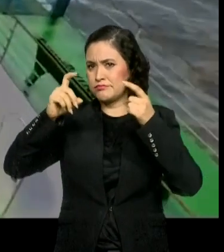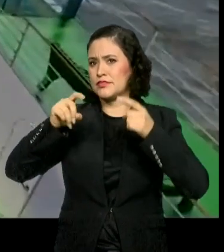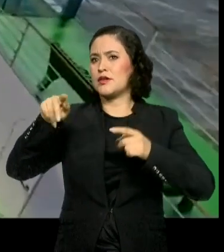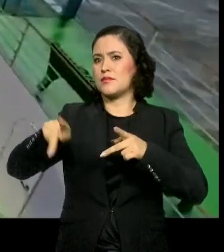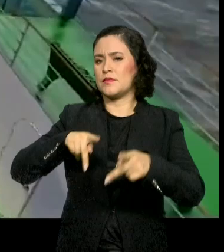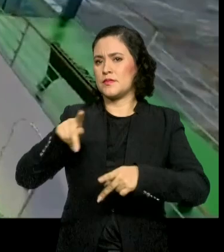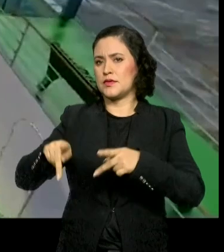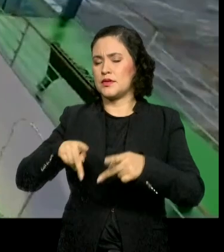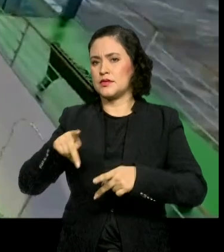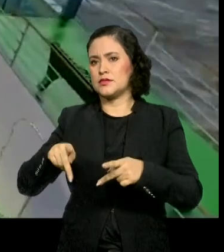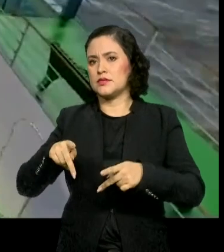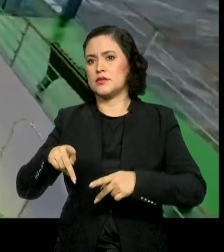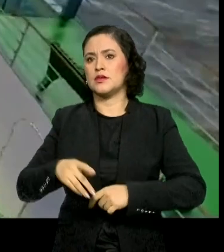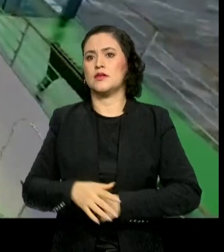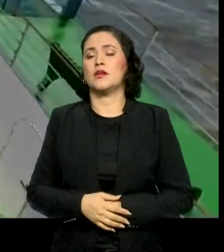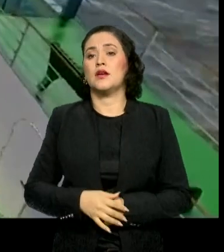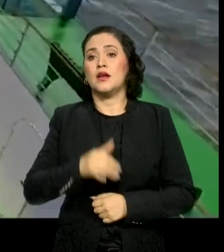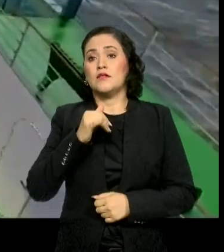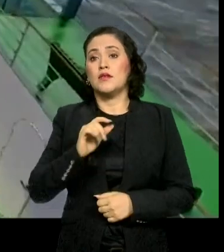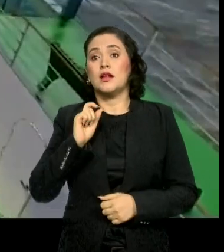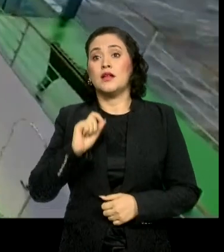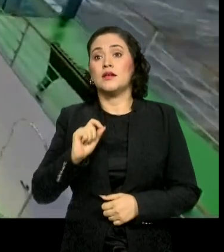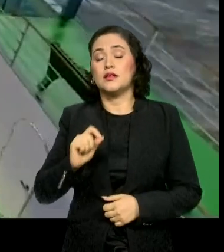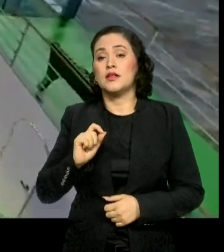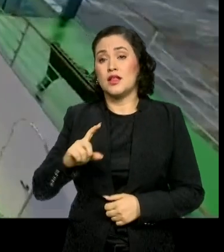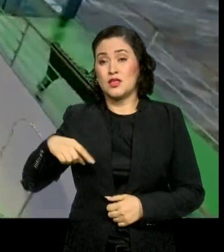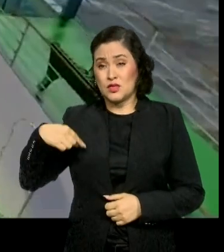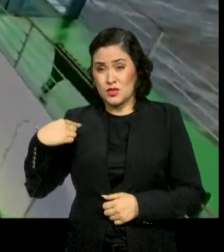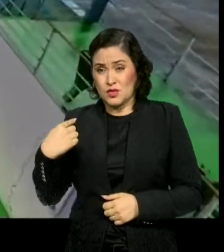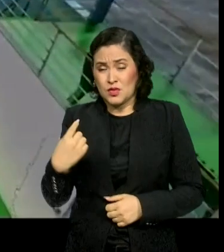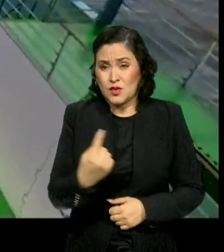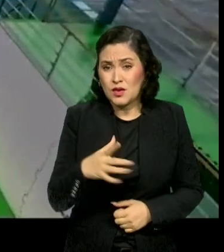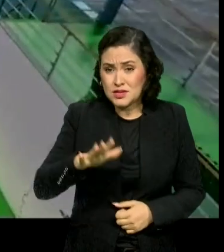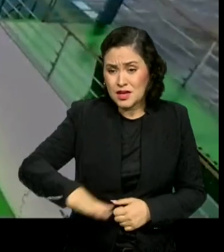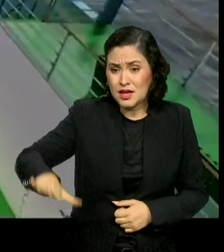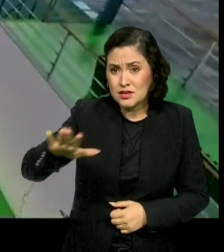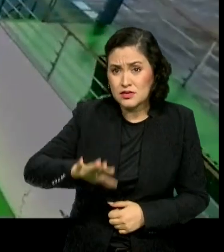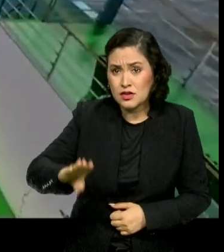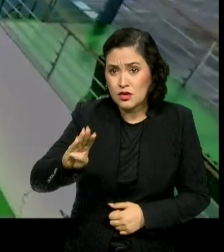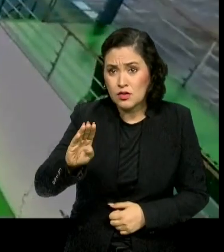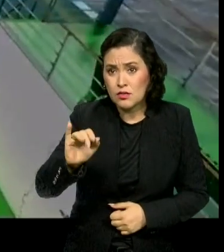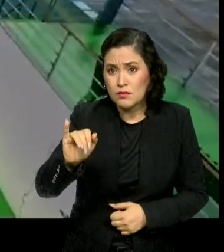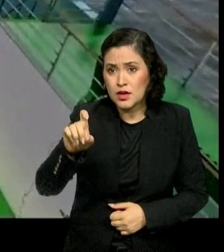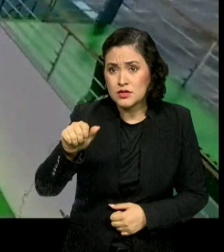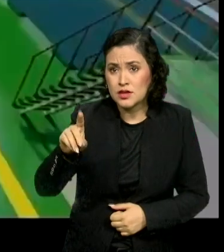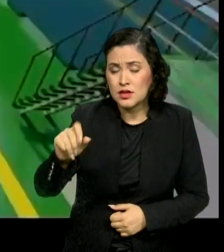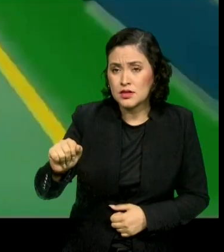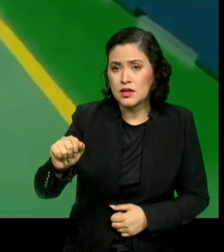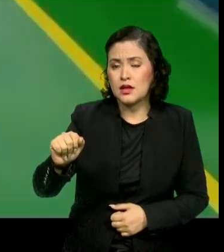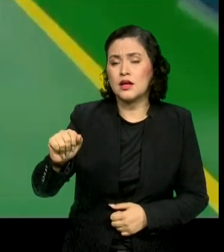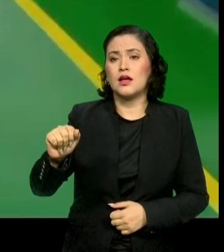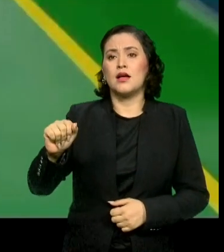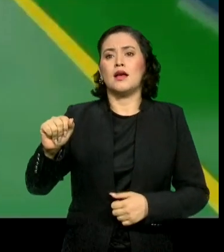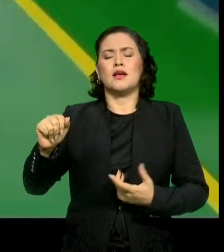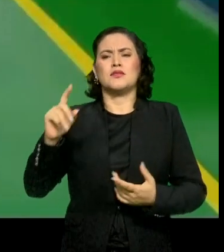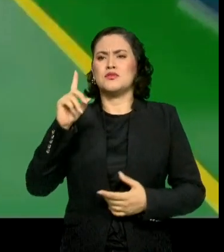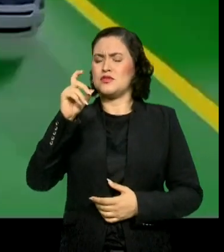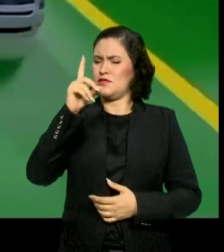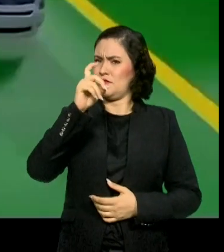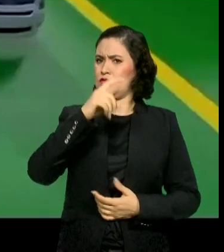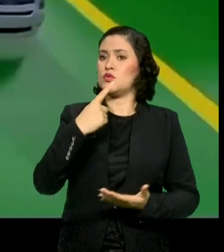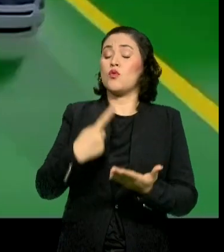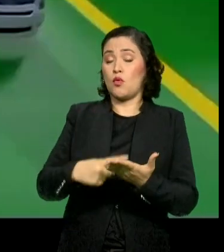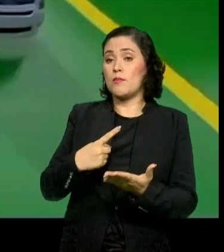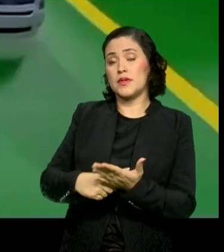ir e vir. Nós marcamos a passagem de ida, mas não sabemos que horas a gente pode voltar. Ou seja,